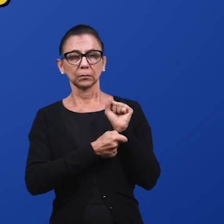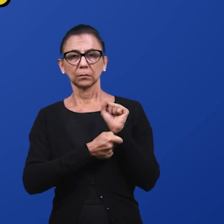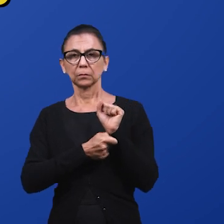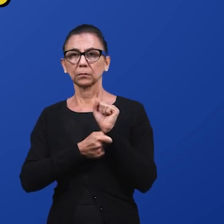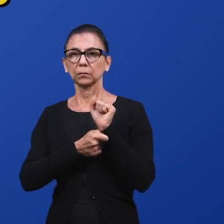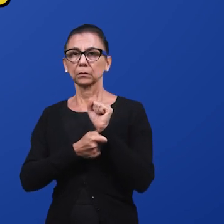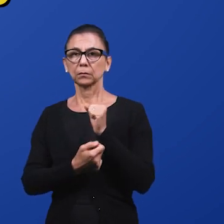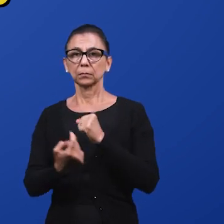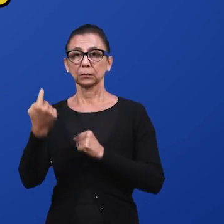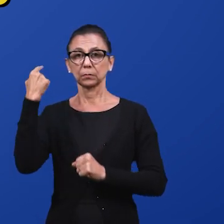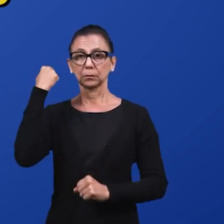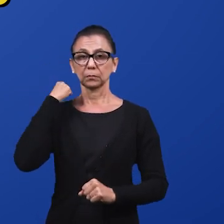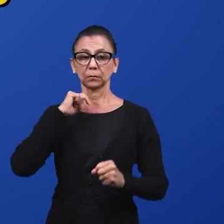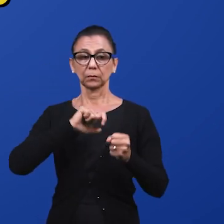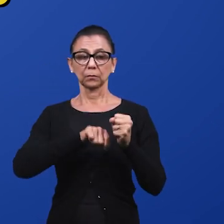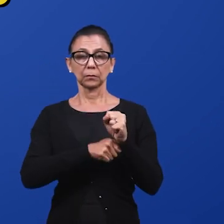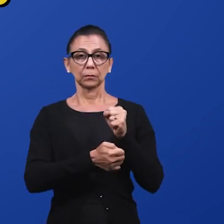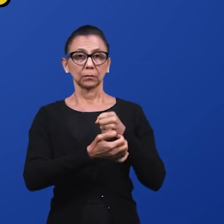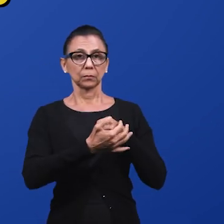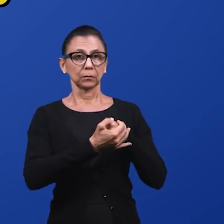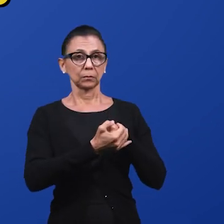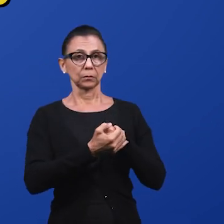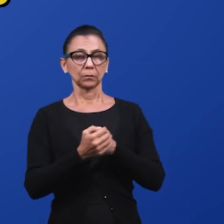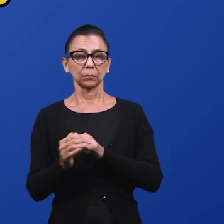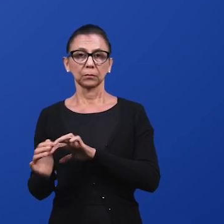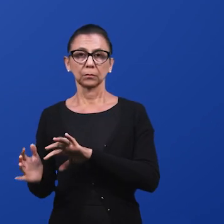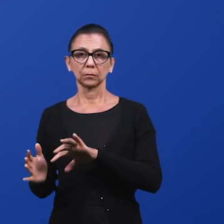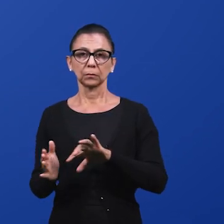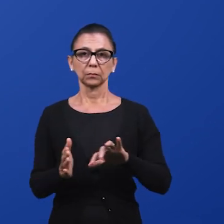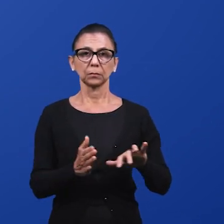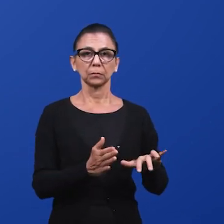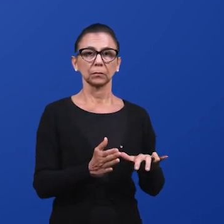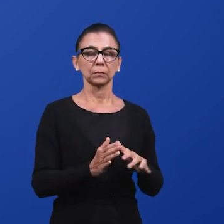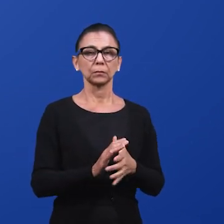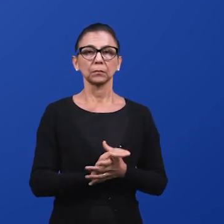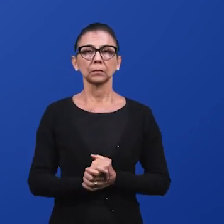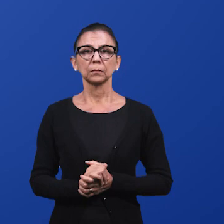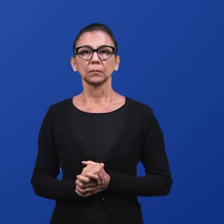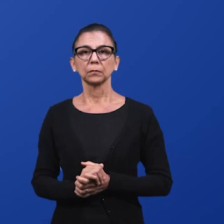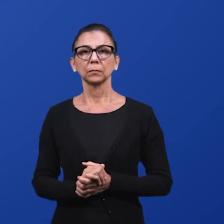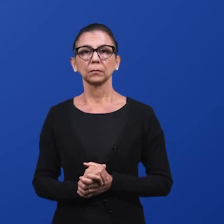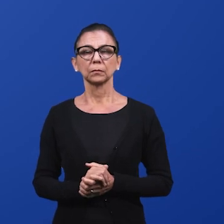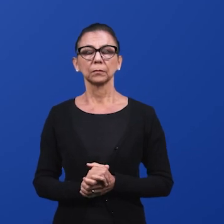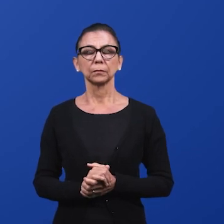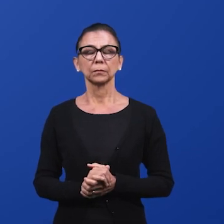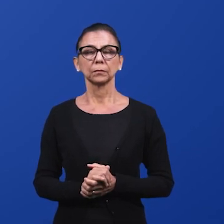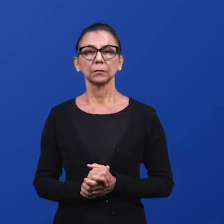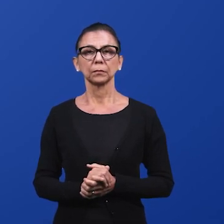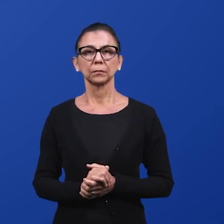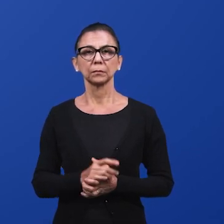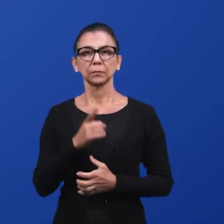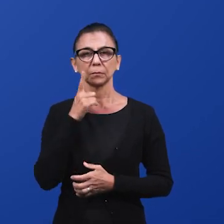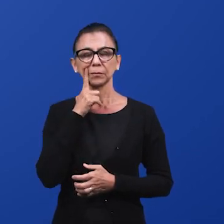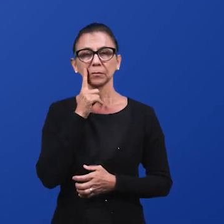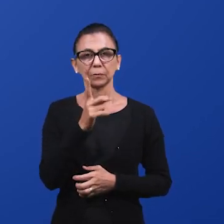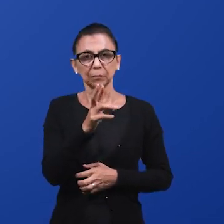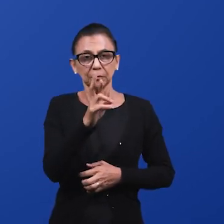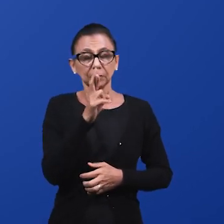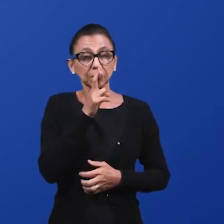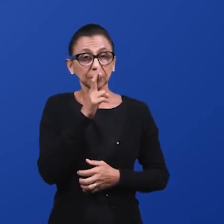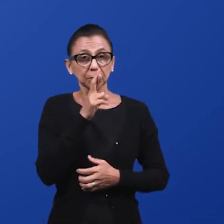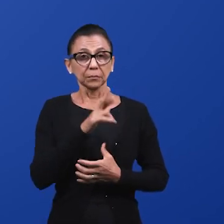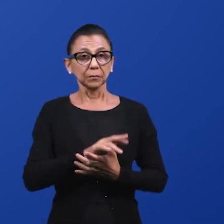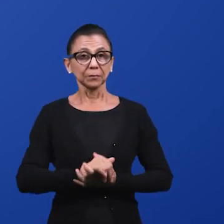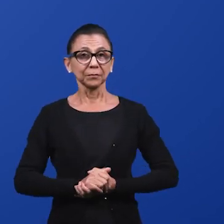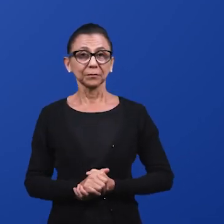tempos eternos esteve oculto. A paz do Senhor Jesus. A palavra que dá o nome ao tema desta EBD?